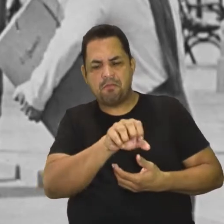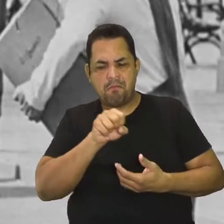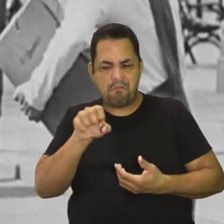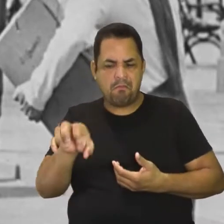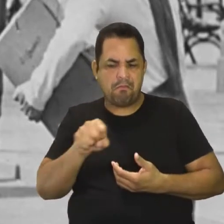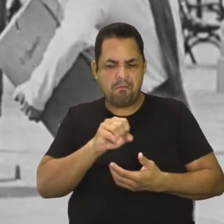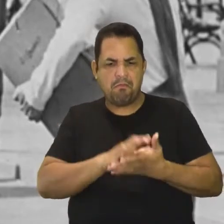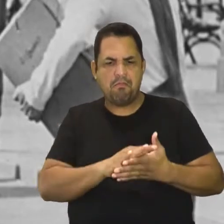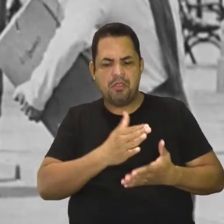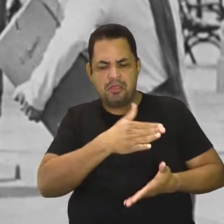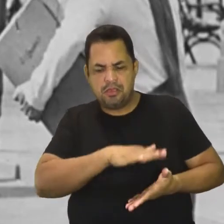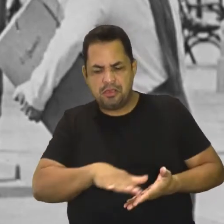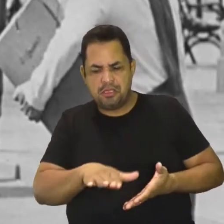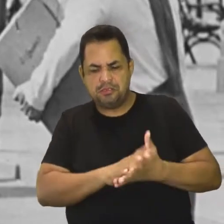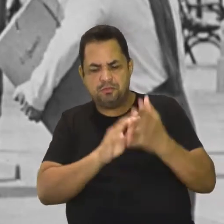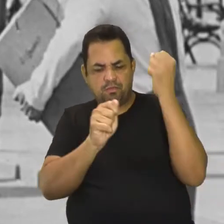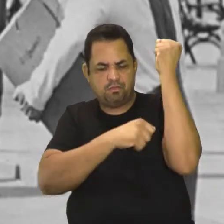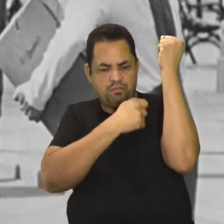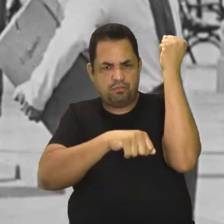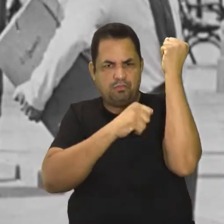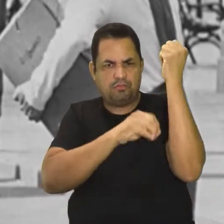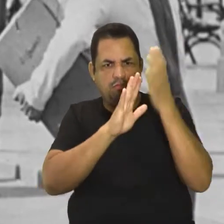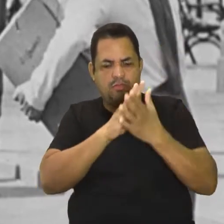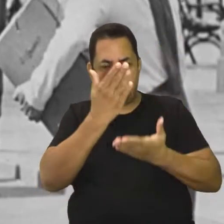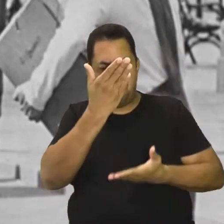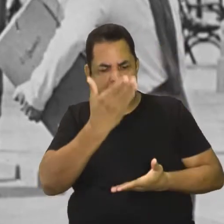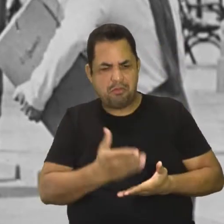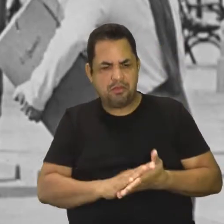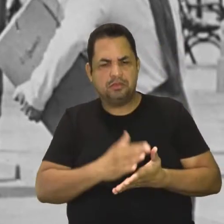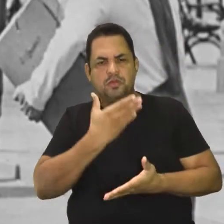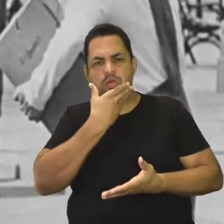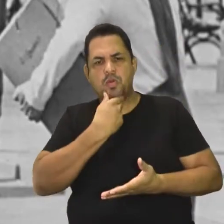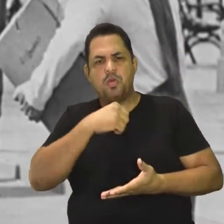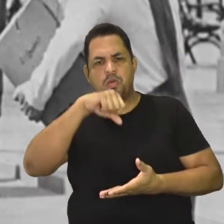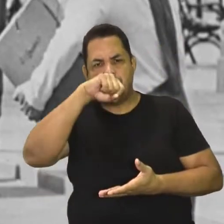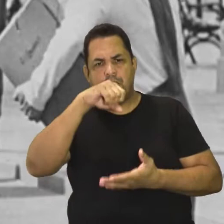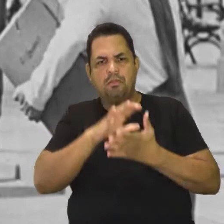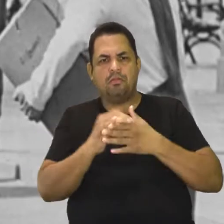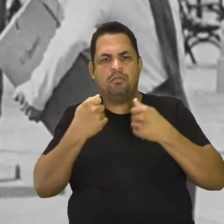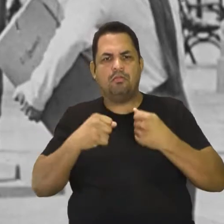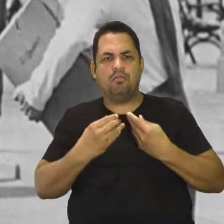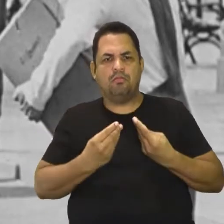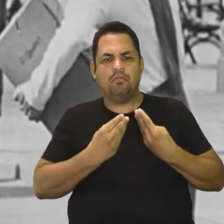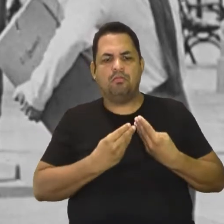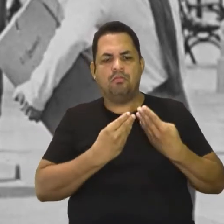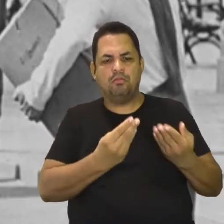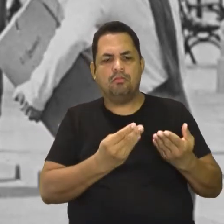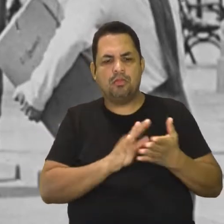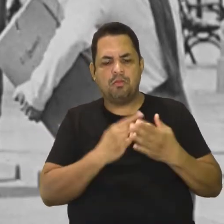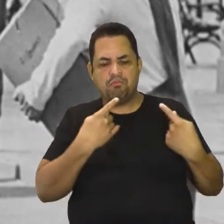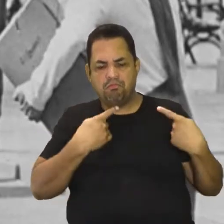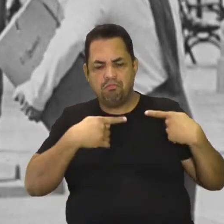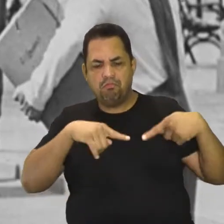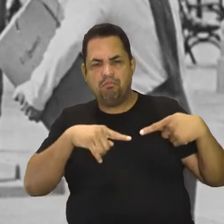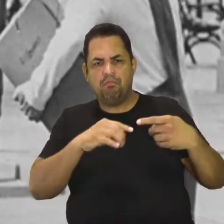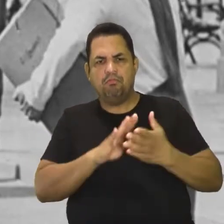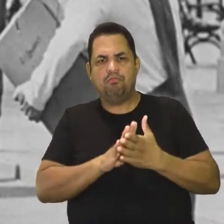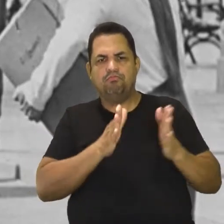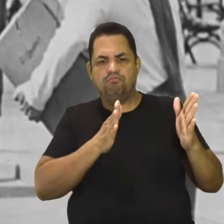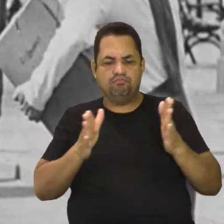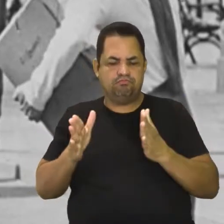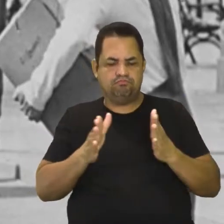filhos, crianças são torturadas na frente dos pais para poder entregar aos inimigos. Foi um